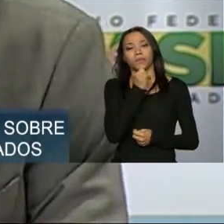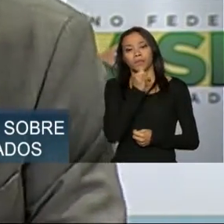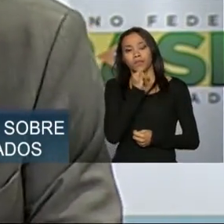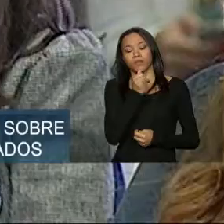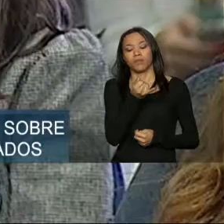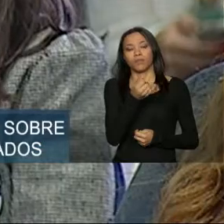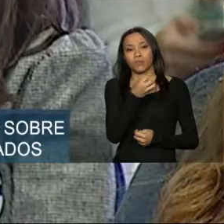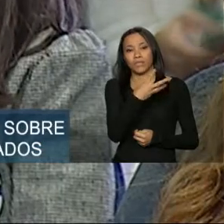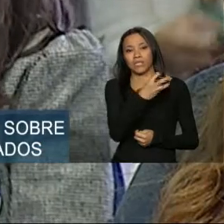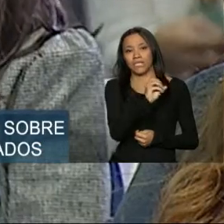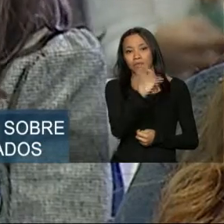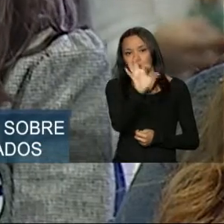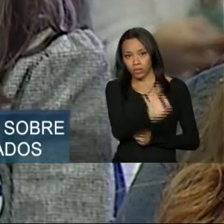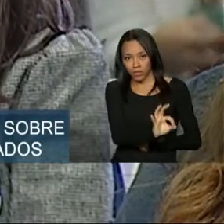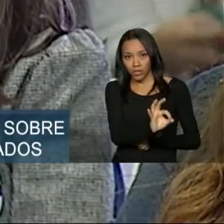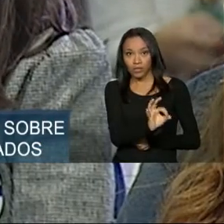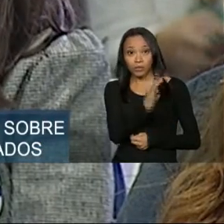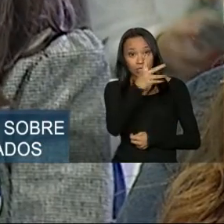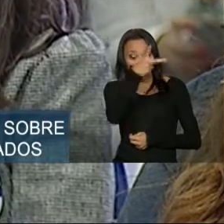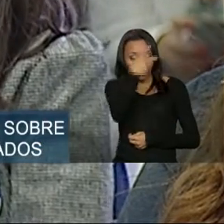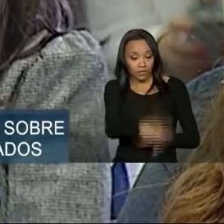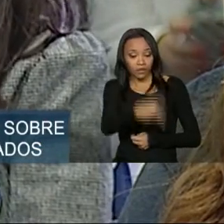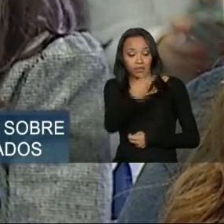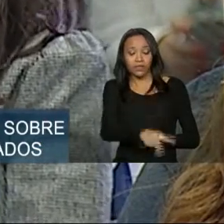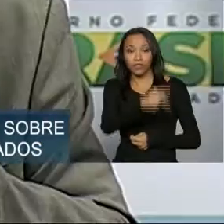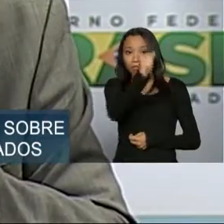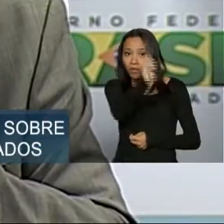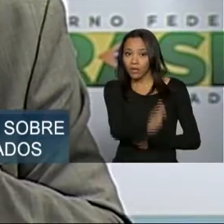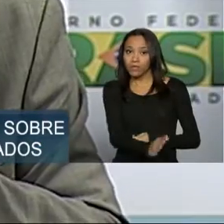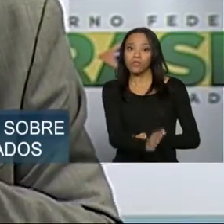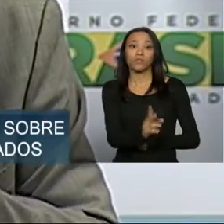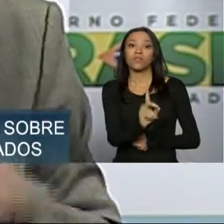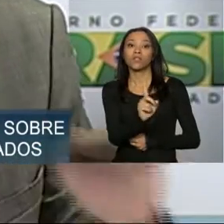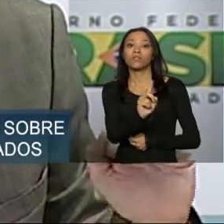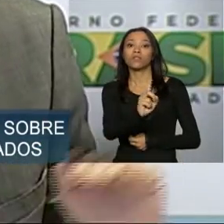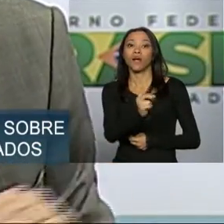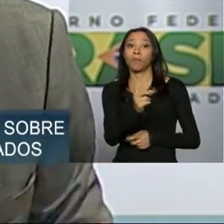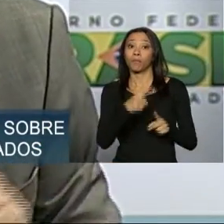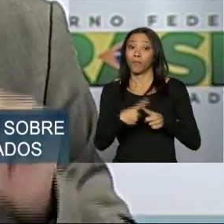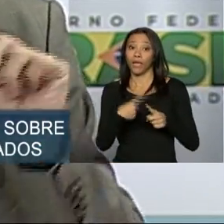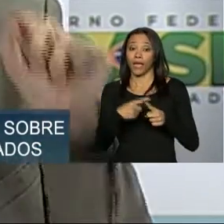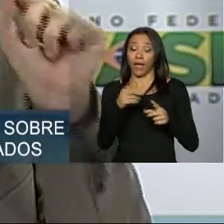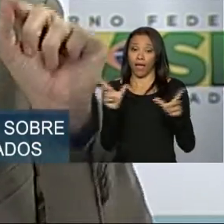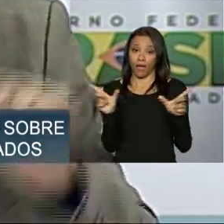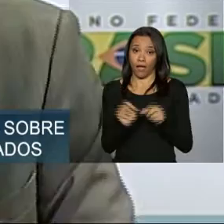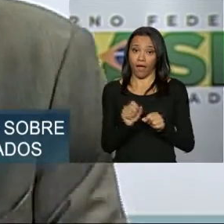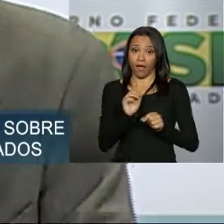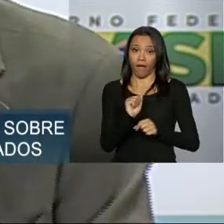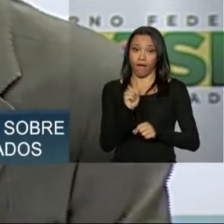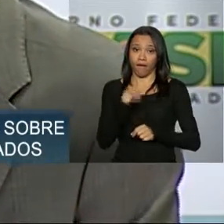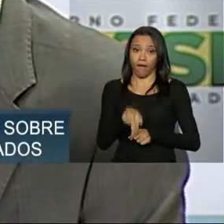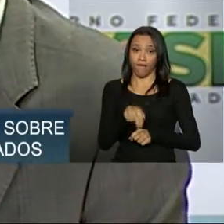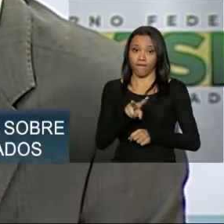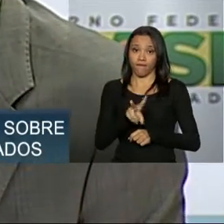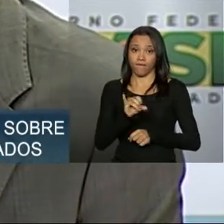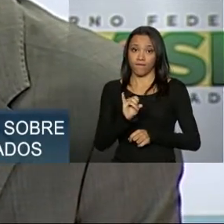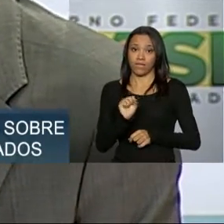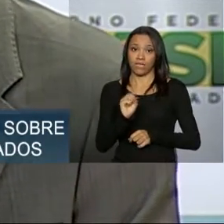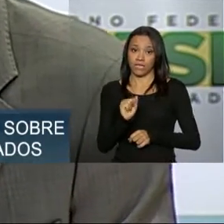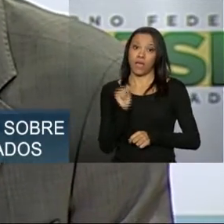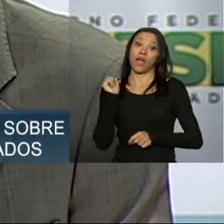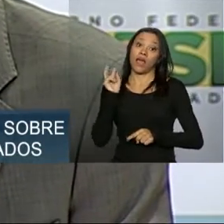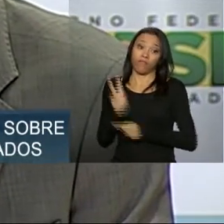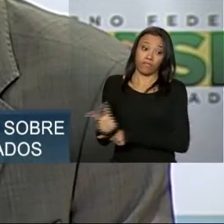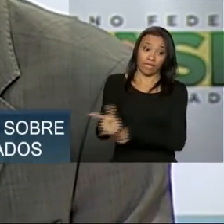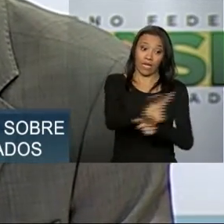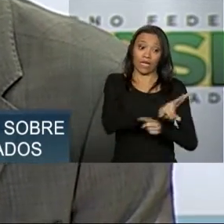os 30% de produtores nacionais que não estão na BIA, porque aí a Anvisa faz para todos. Qual que é a questão? É que quando uma